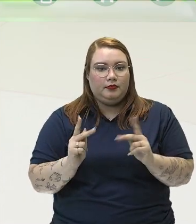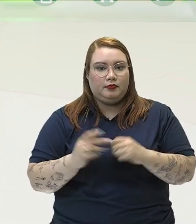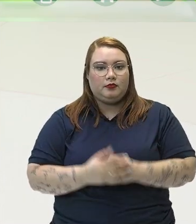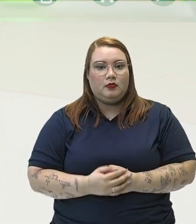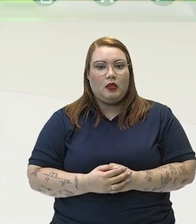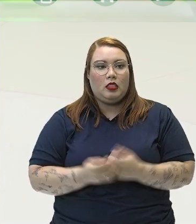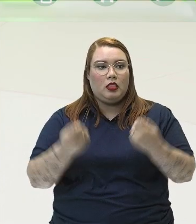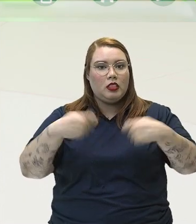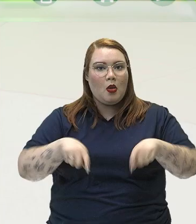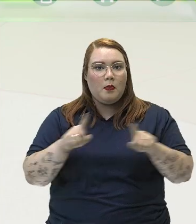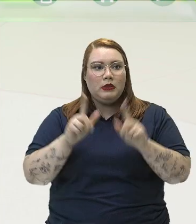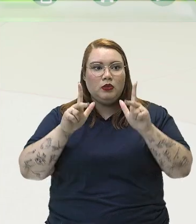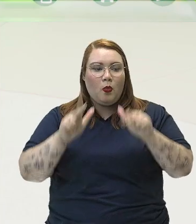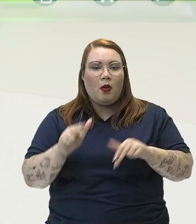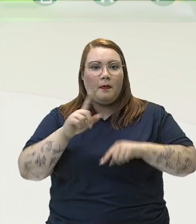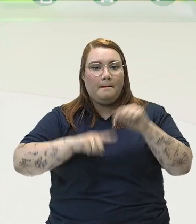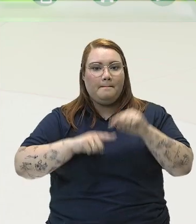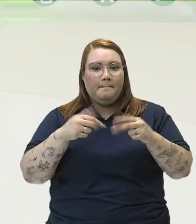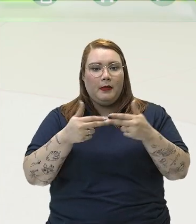ser o mesmo material, mas